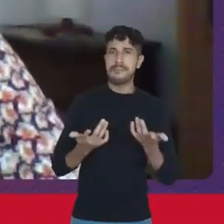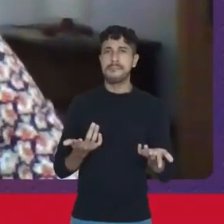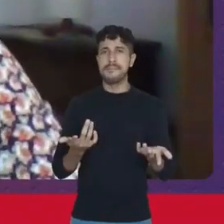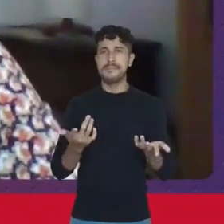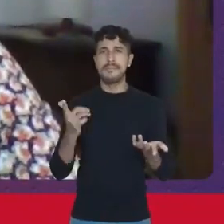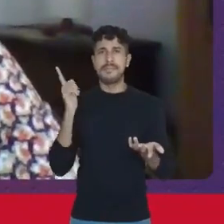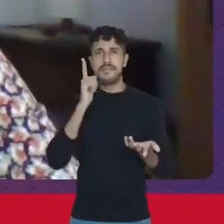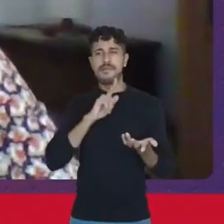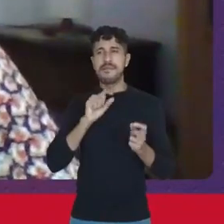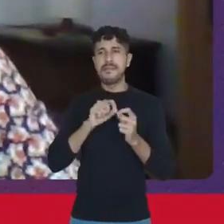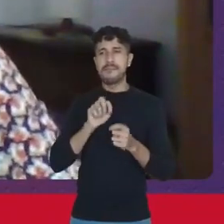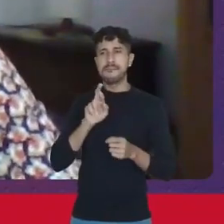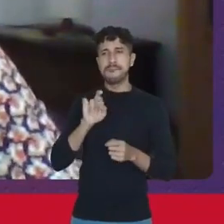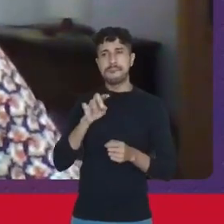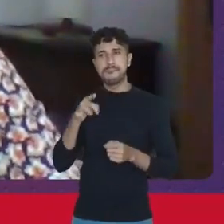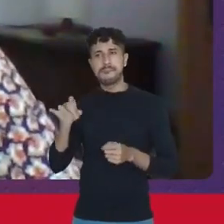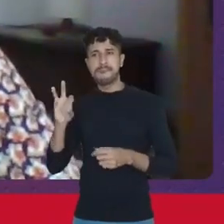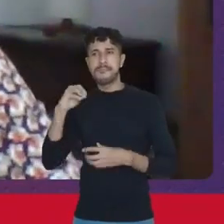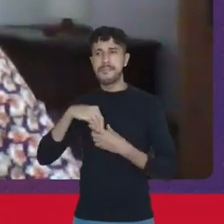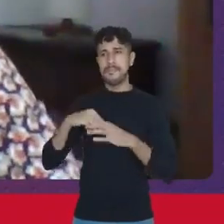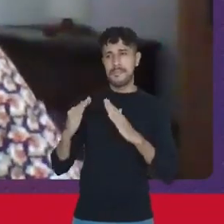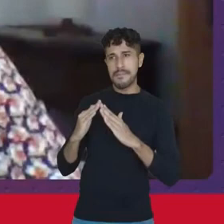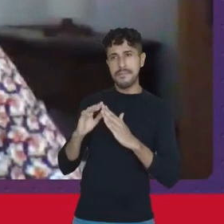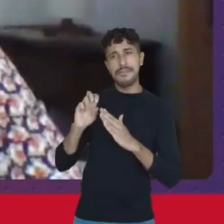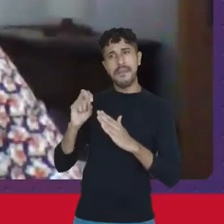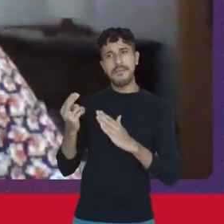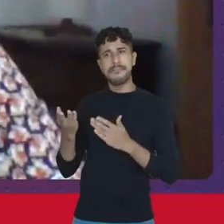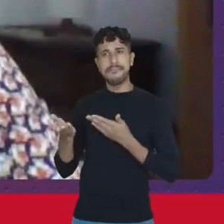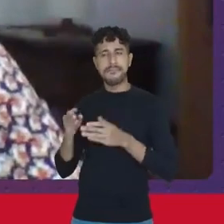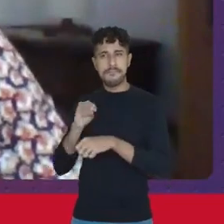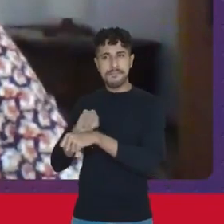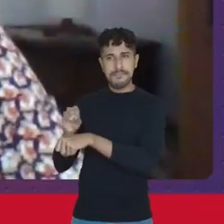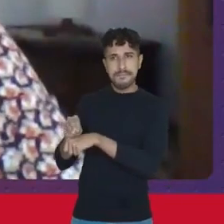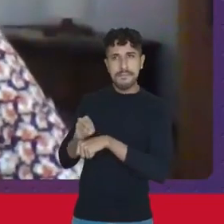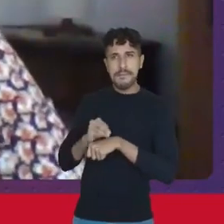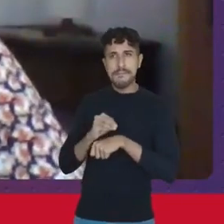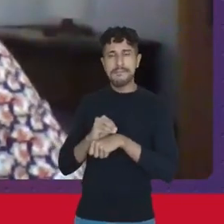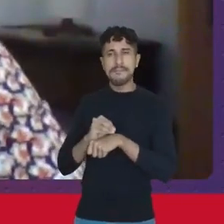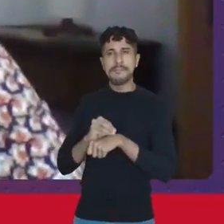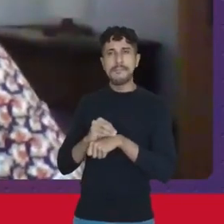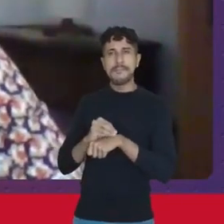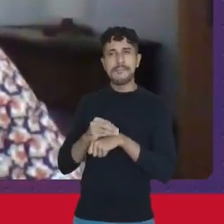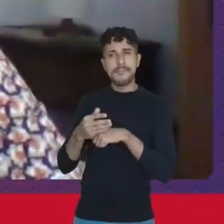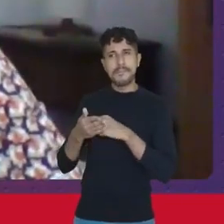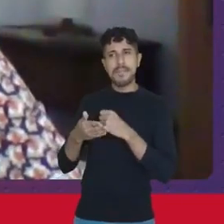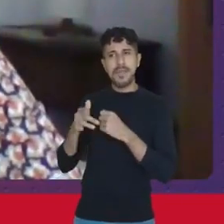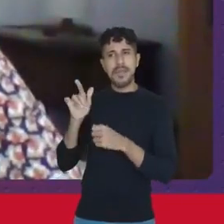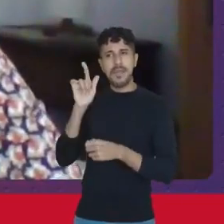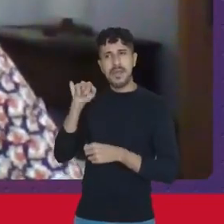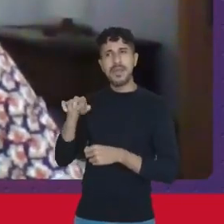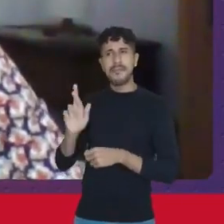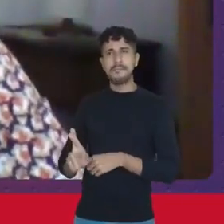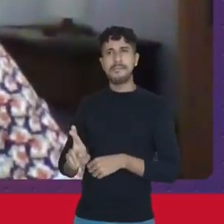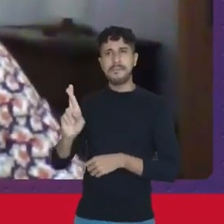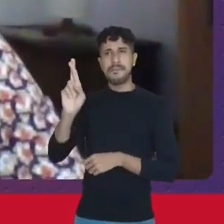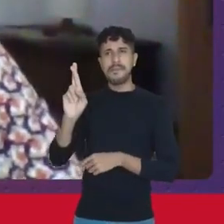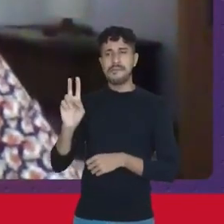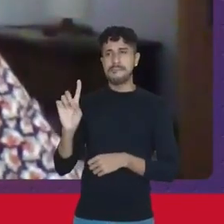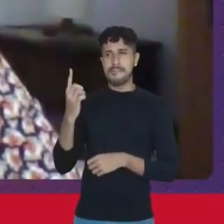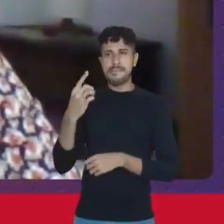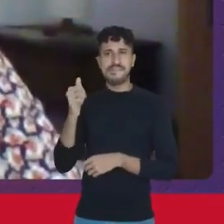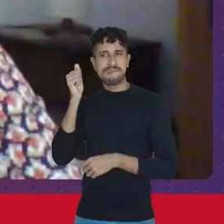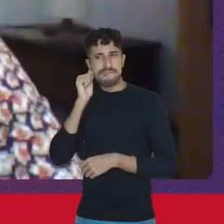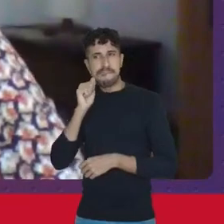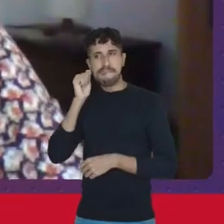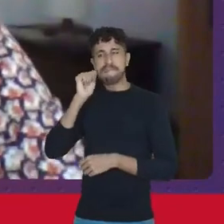se reproduz no âmbito da casa e no âmbito dos cuidados, né? Basicamente com responsabilidade de uma mulher,